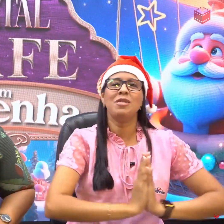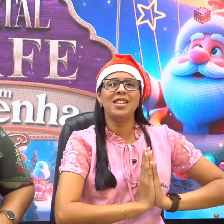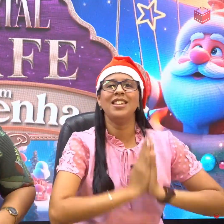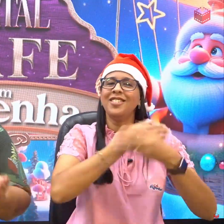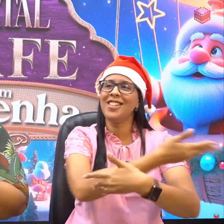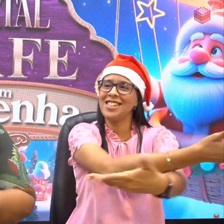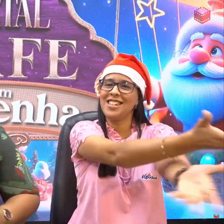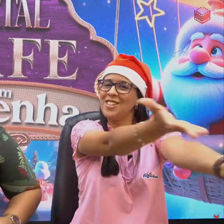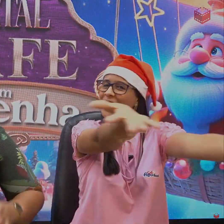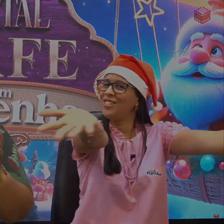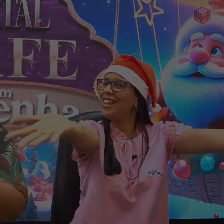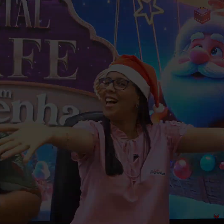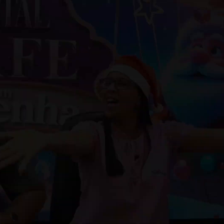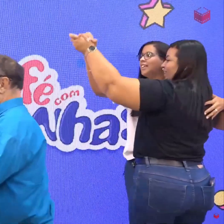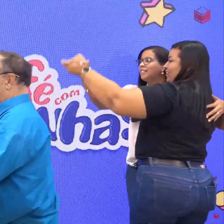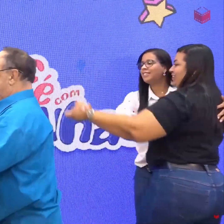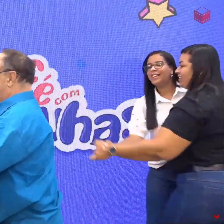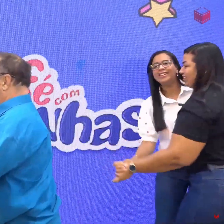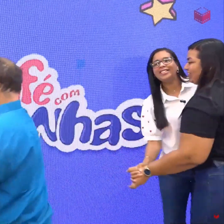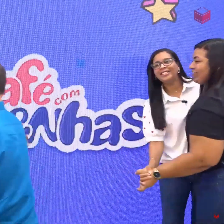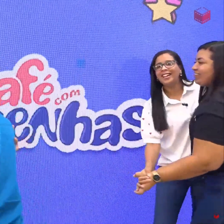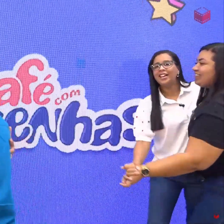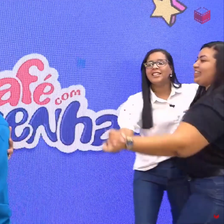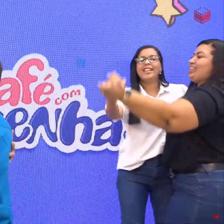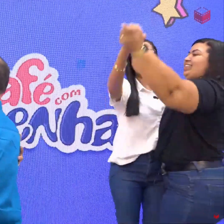Deus menino, esse nosso lar.